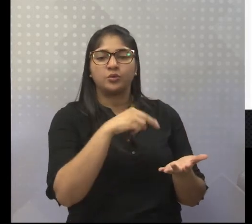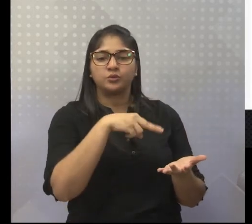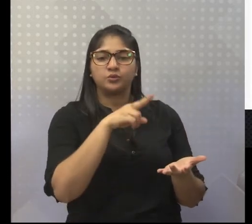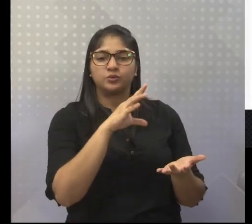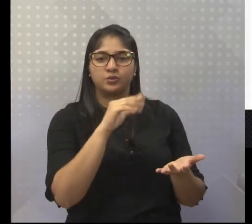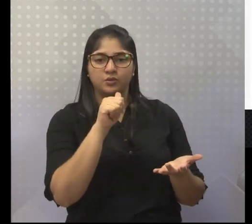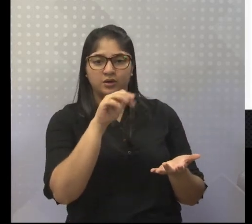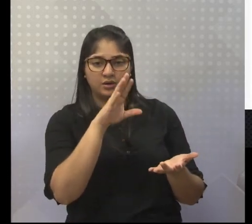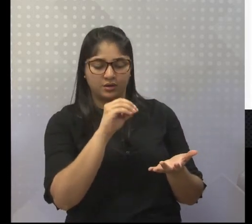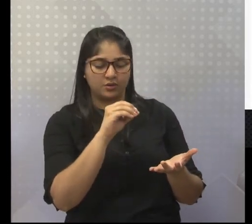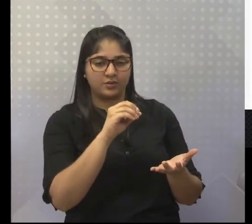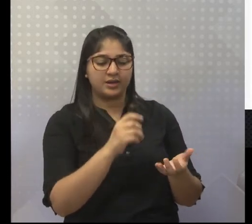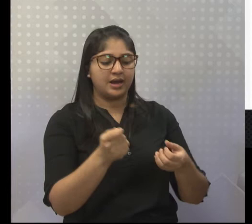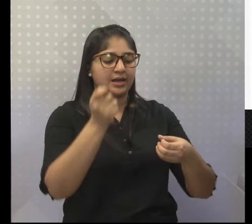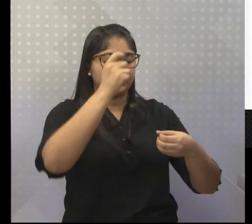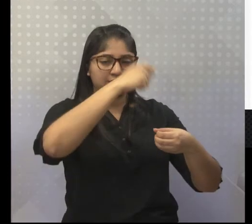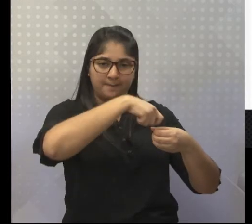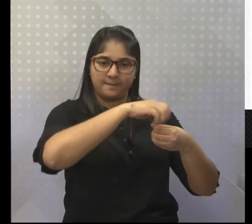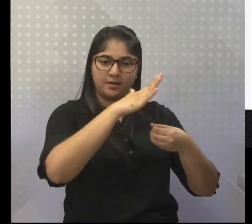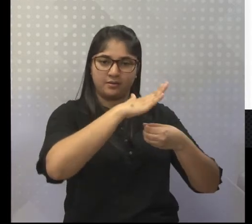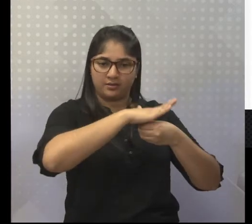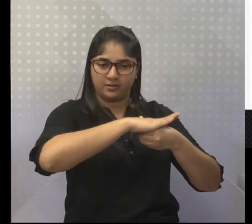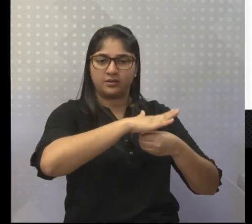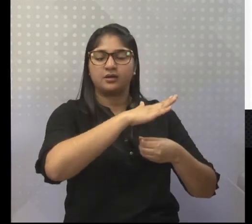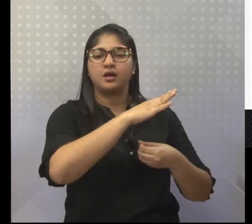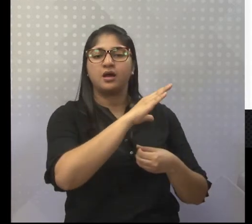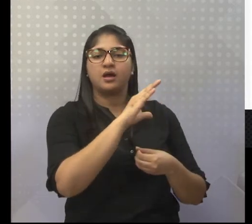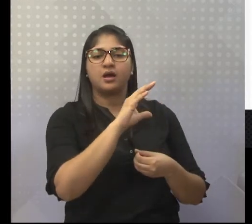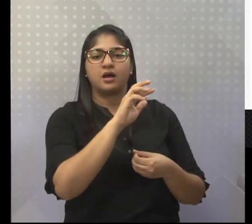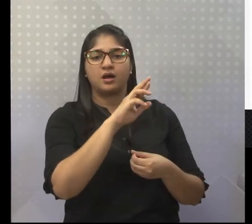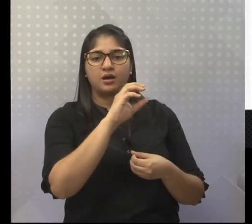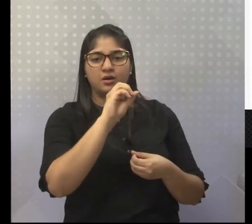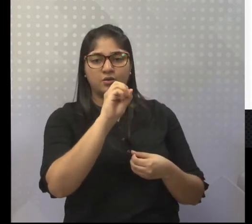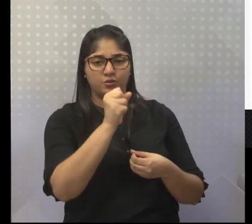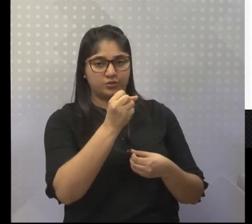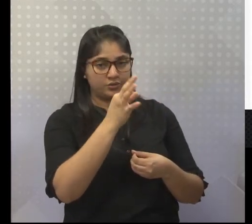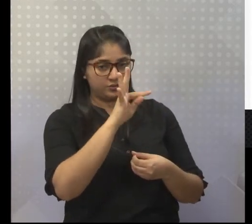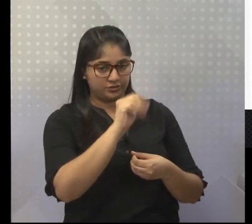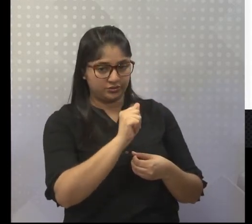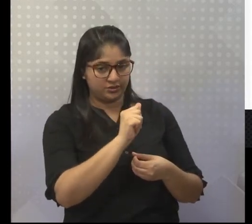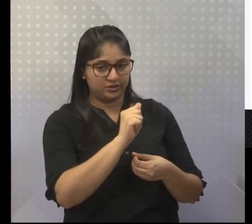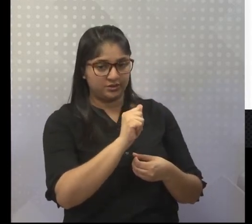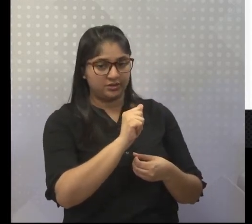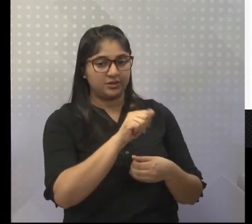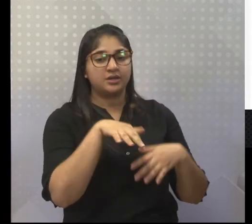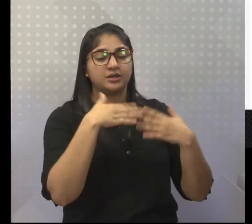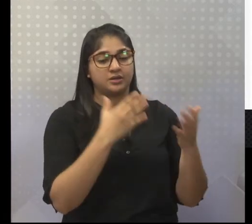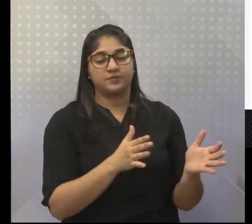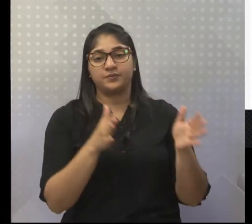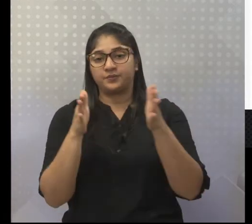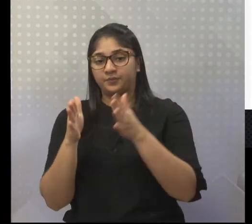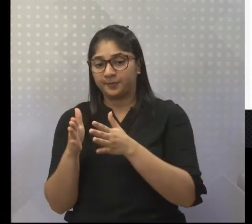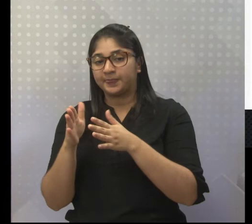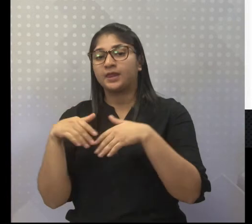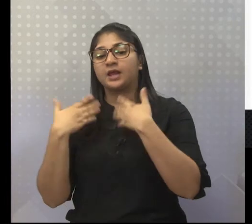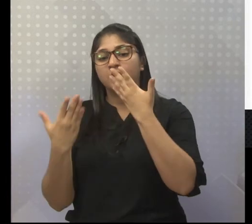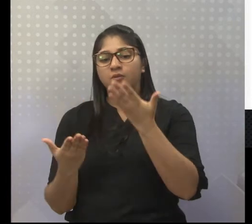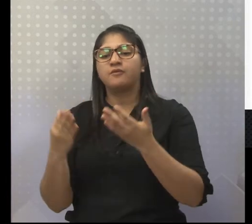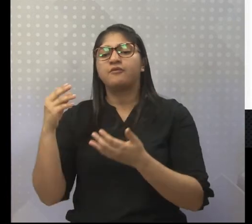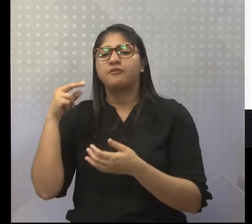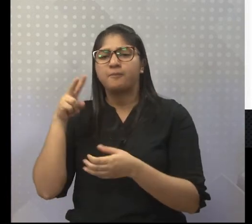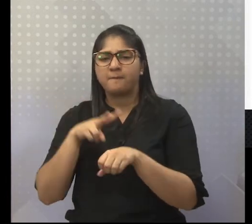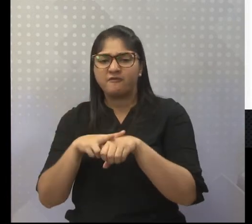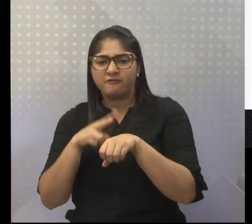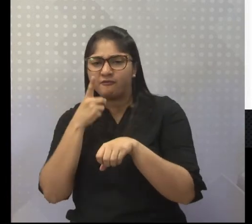é com força a crosta então como vocês estão vendo aí na imagem ó essa parte mais avermelhada é a parte do manto a parte mais